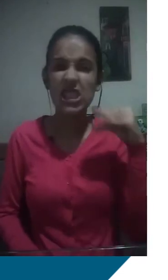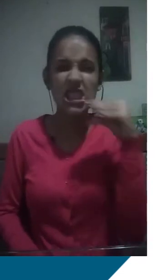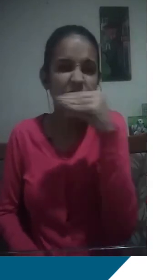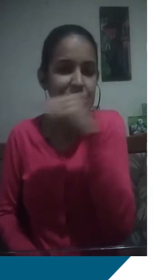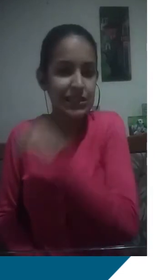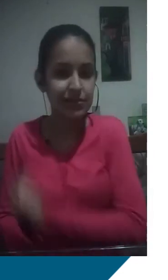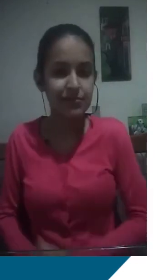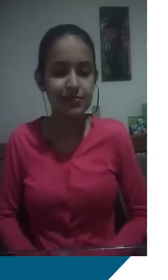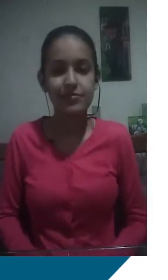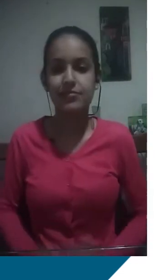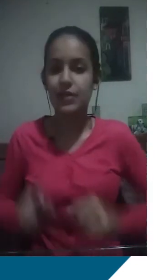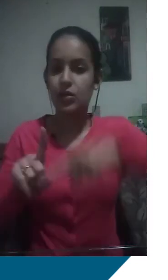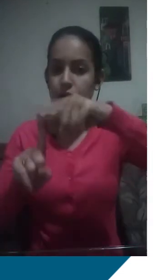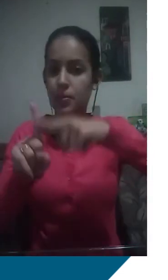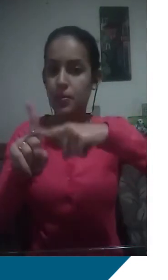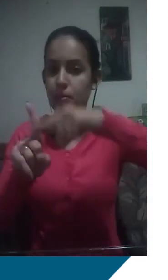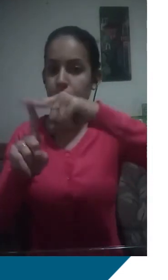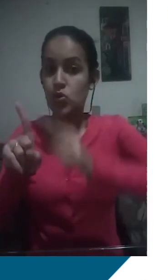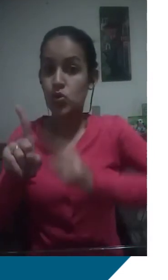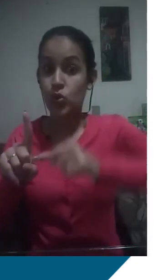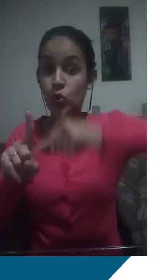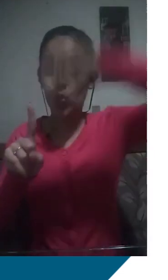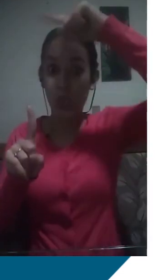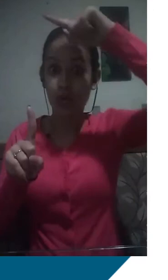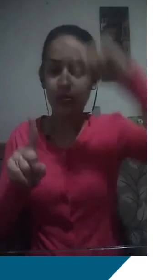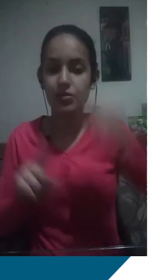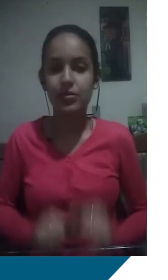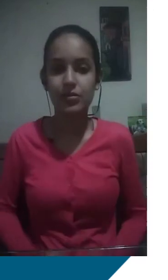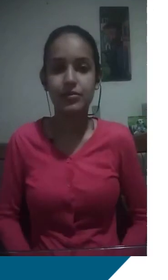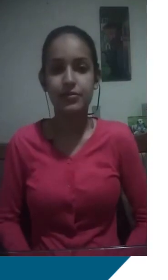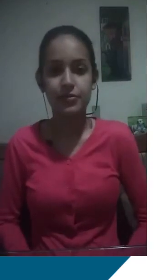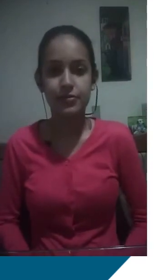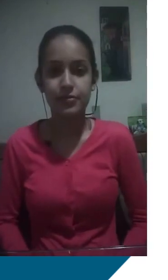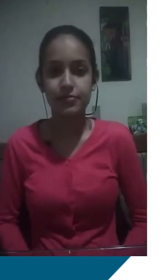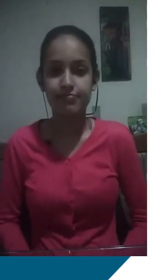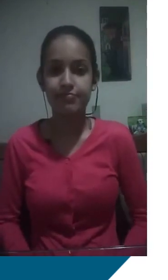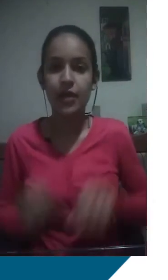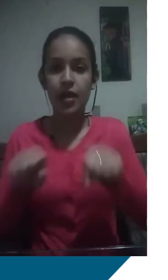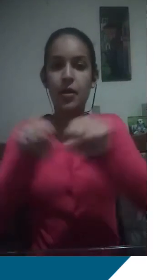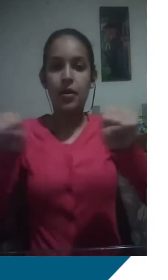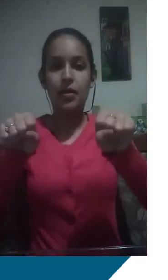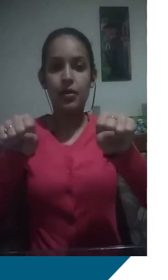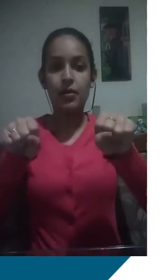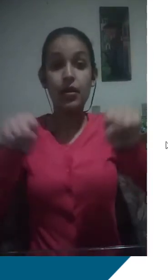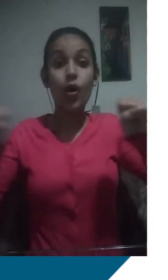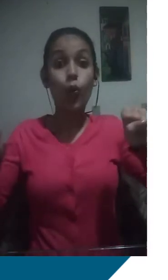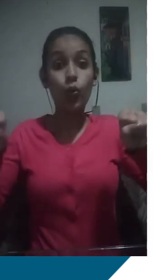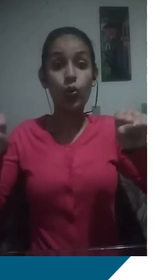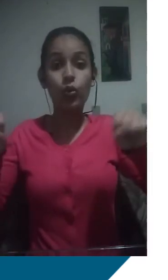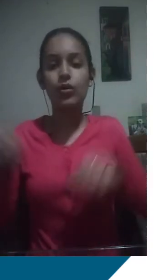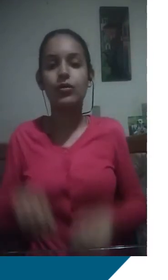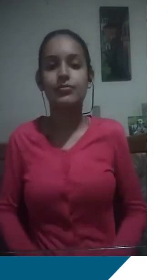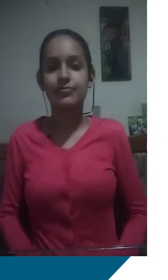sua temperatura e, como consequência, ela aumentou o seu tamanho. E agora, o seu tamanho